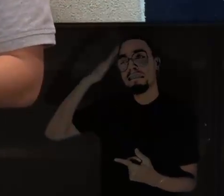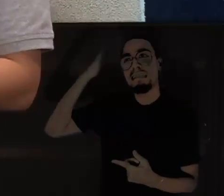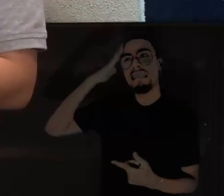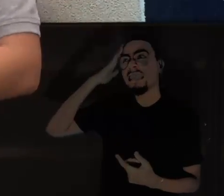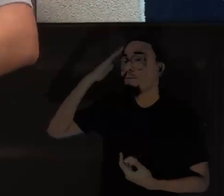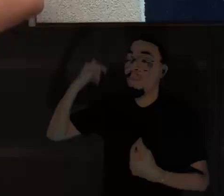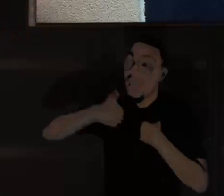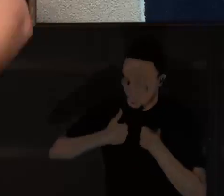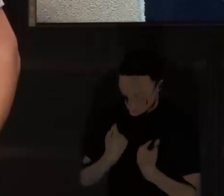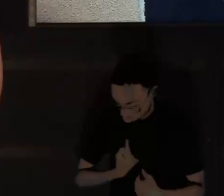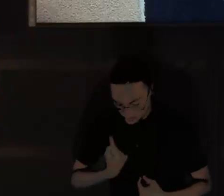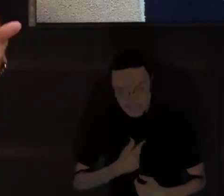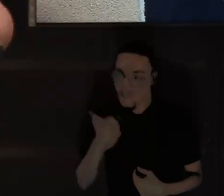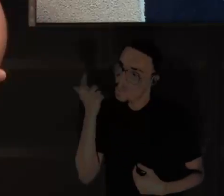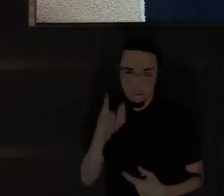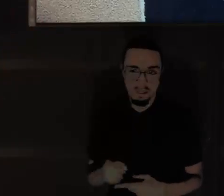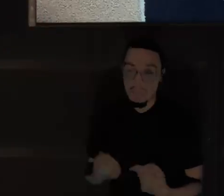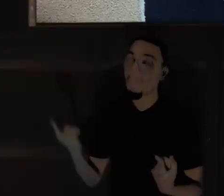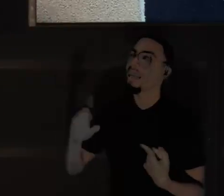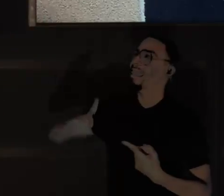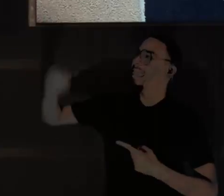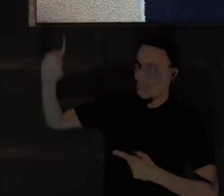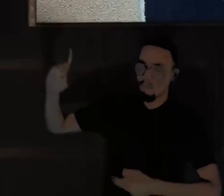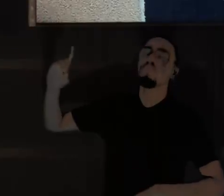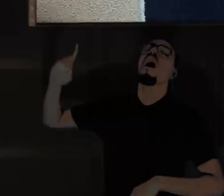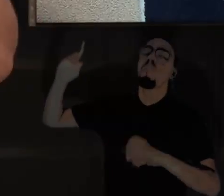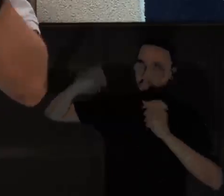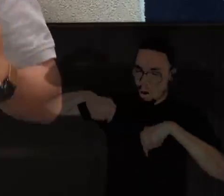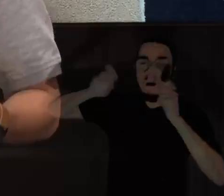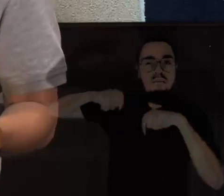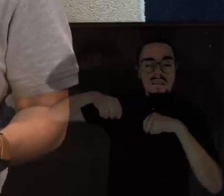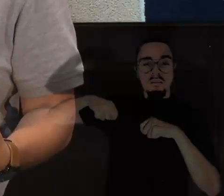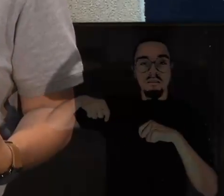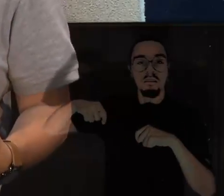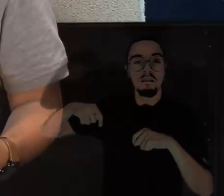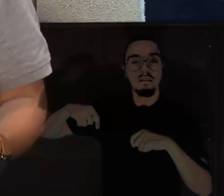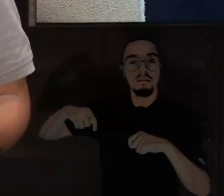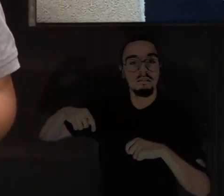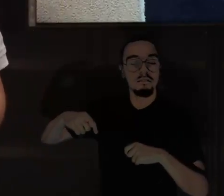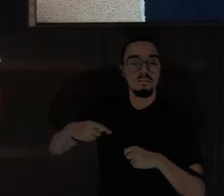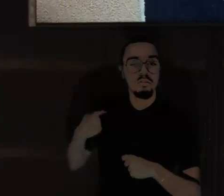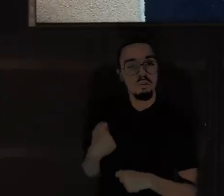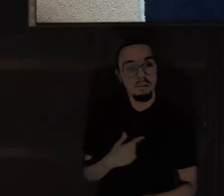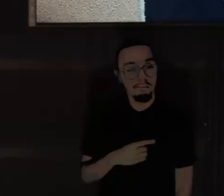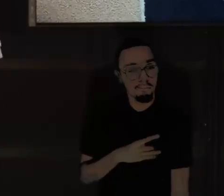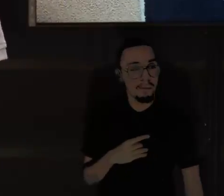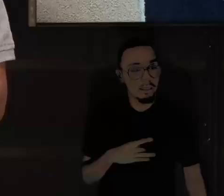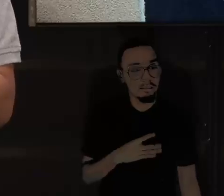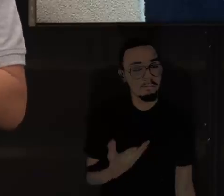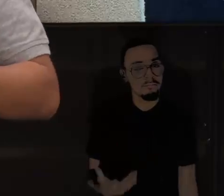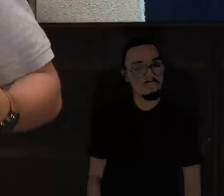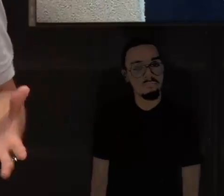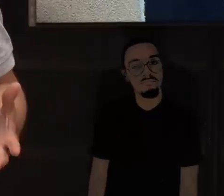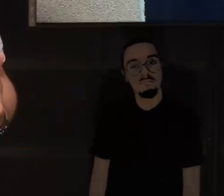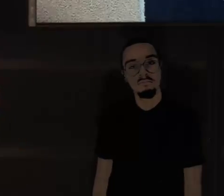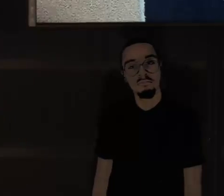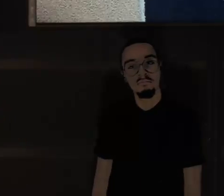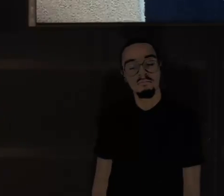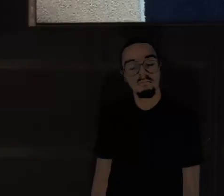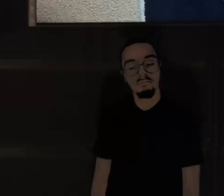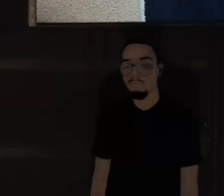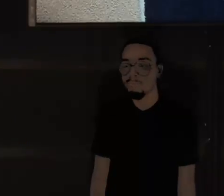não passa pela minha ideia, somos covardes, limitados e andamos para trás. Gente que vive se